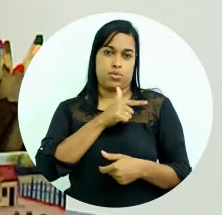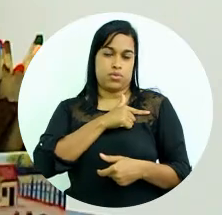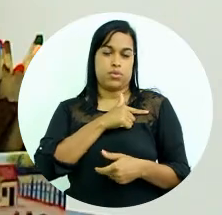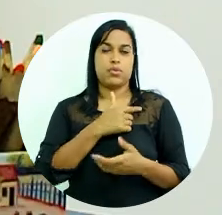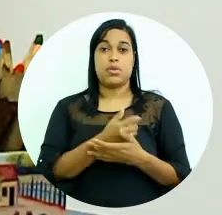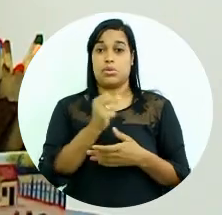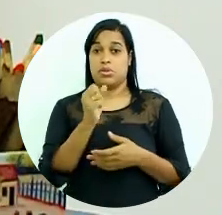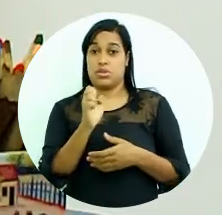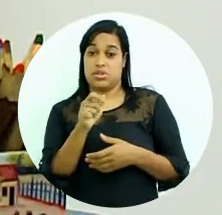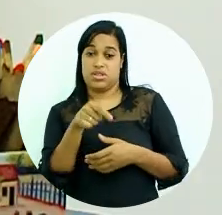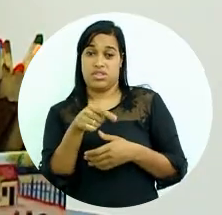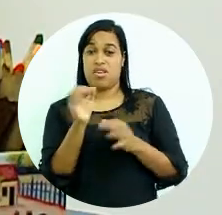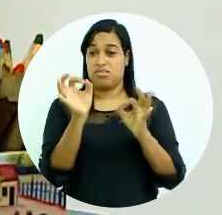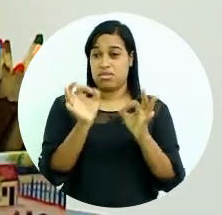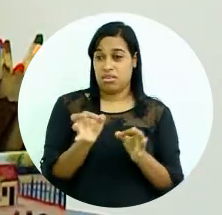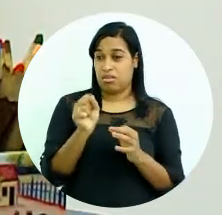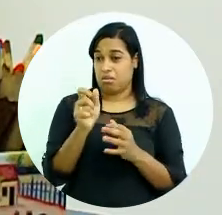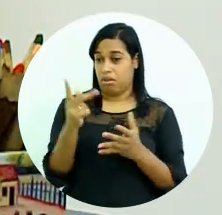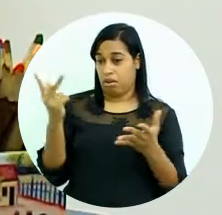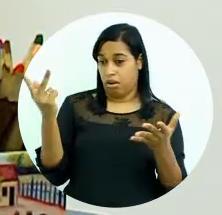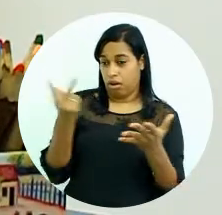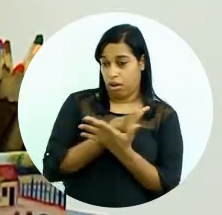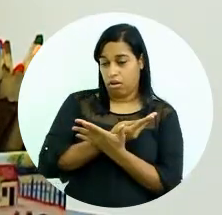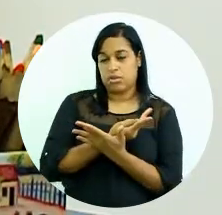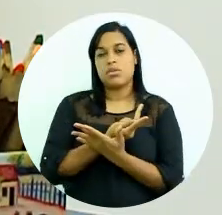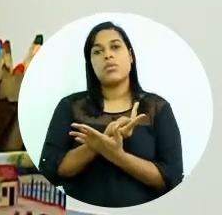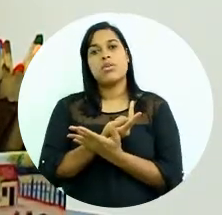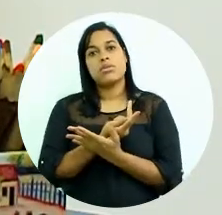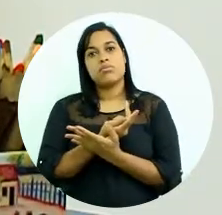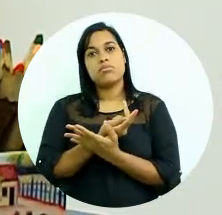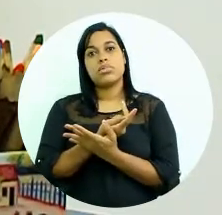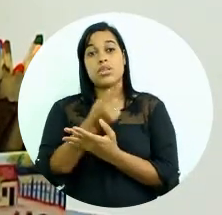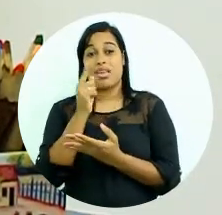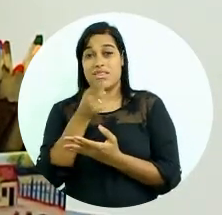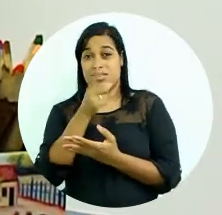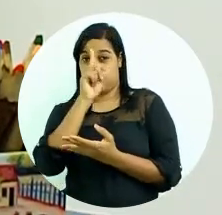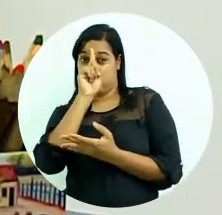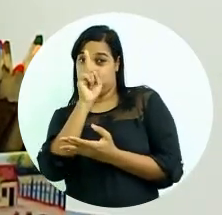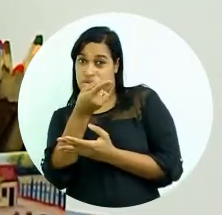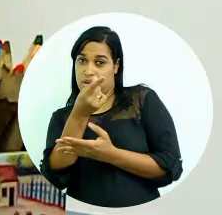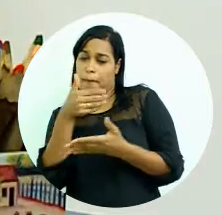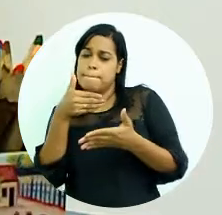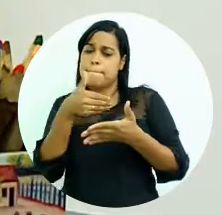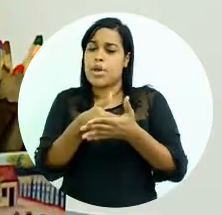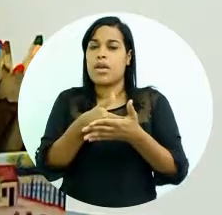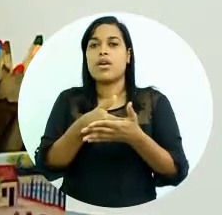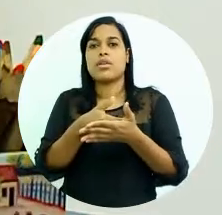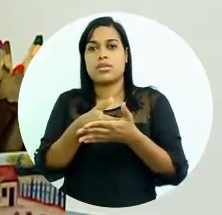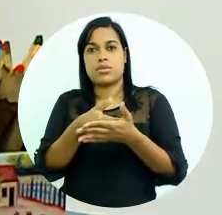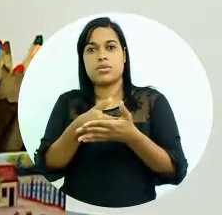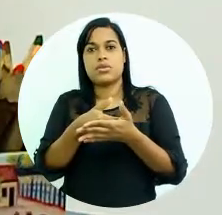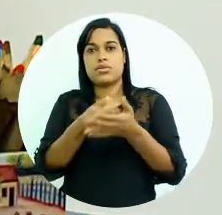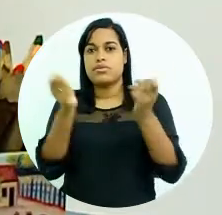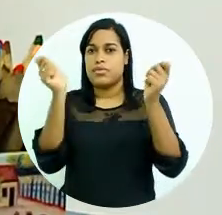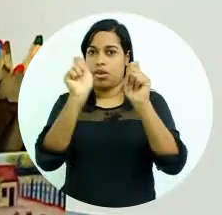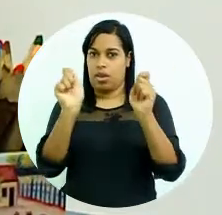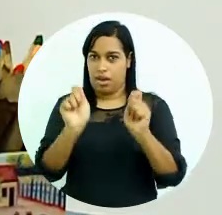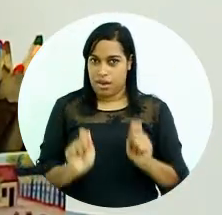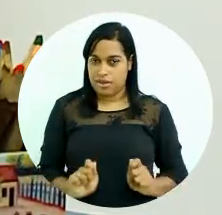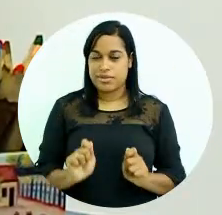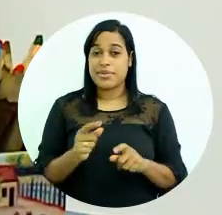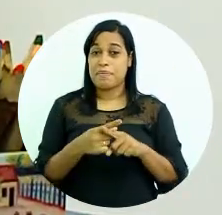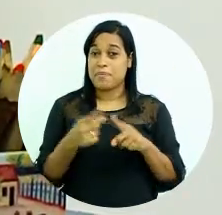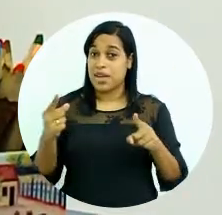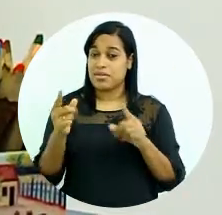feio, se é simétrico, se não é. Esses julgamentos que estão bem próximos da